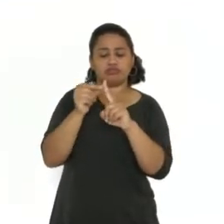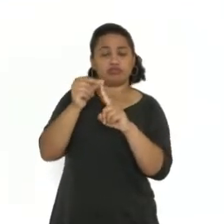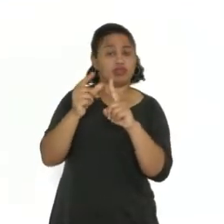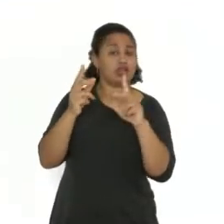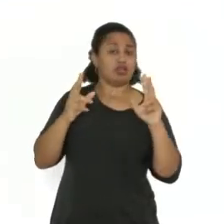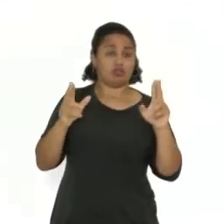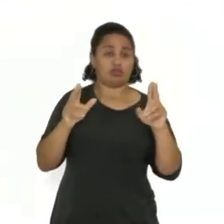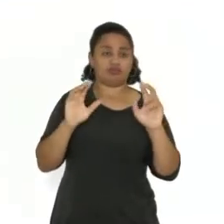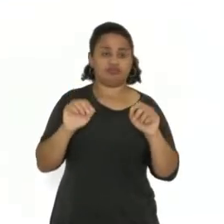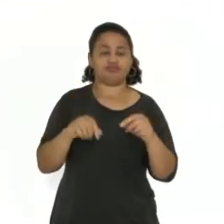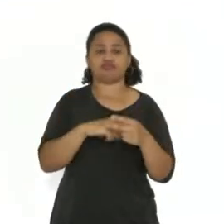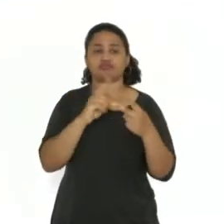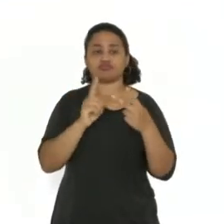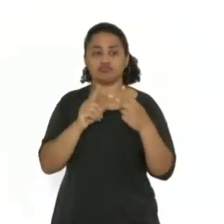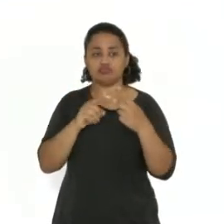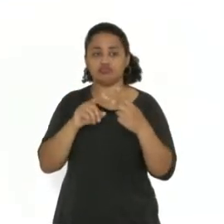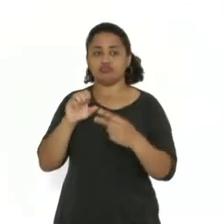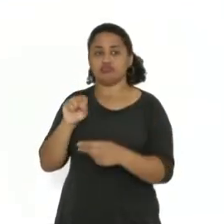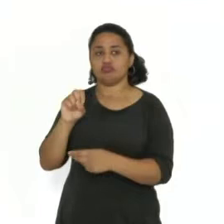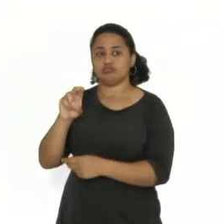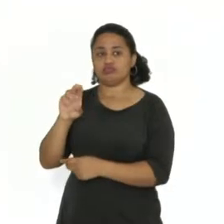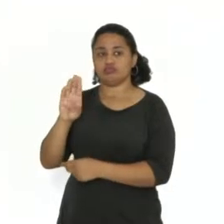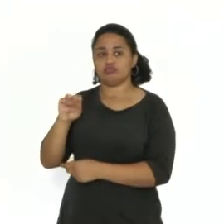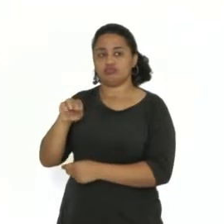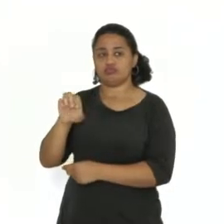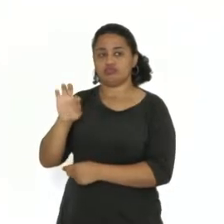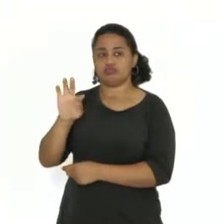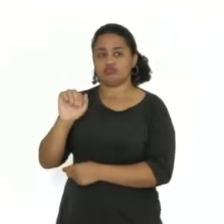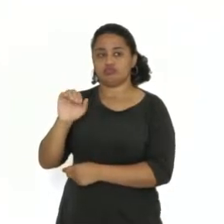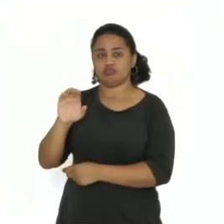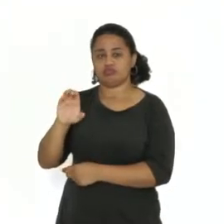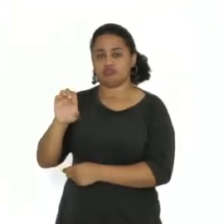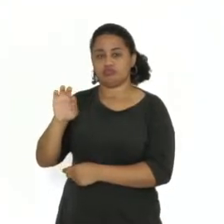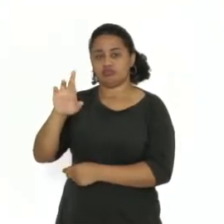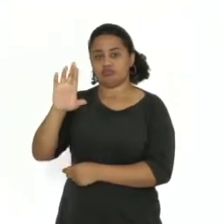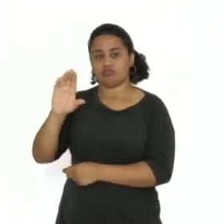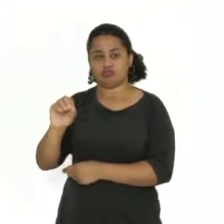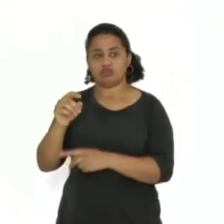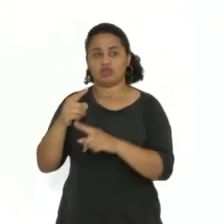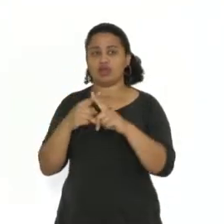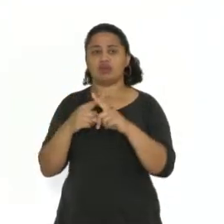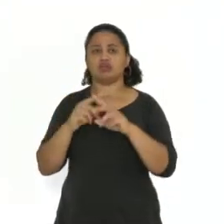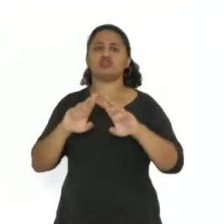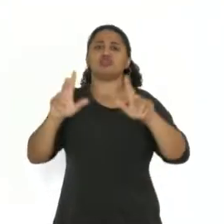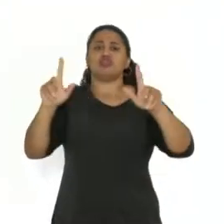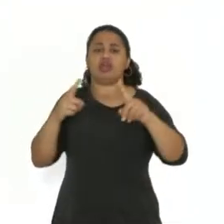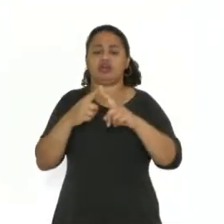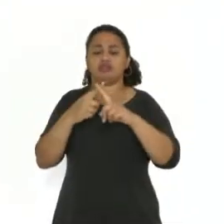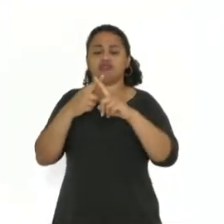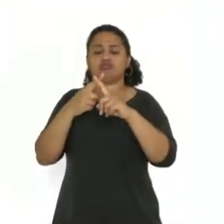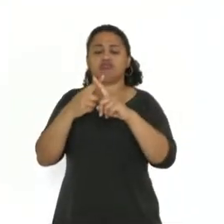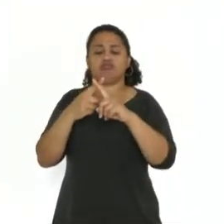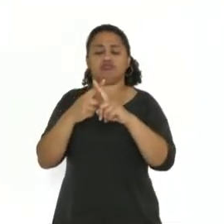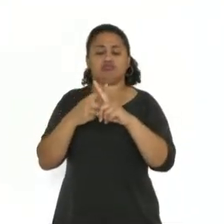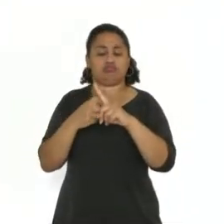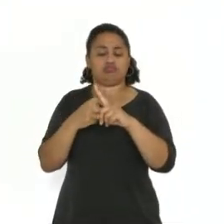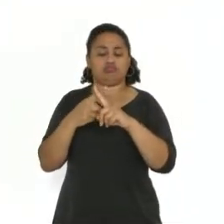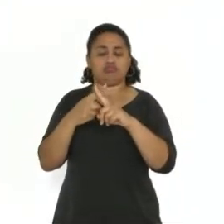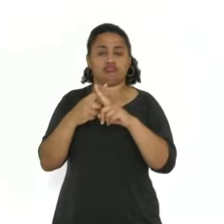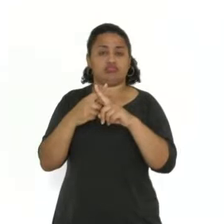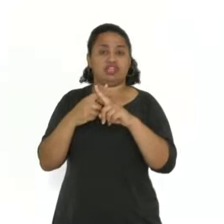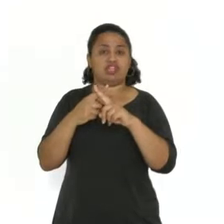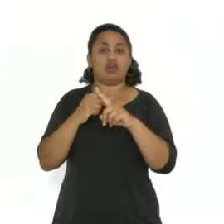tamanho. O submetacêntrico, os braços possuem um tamanho desigual. Então, o centrômero é